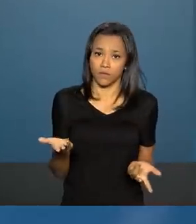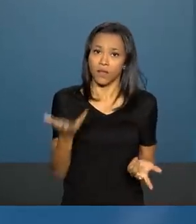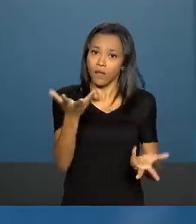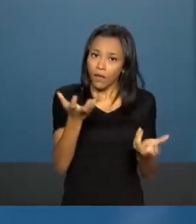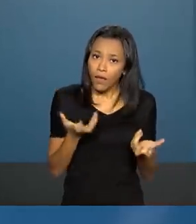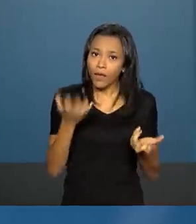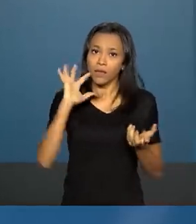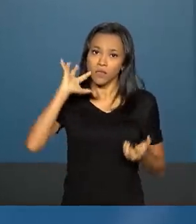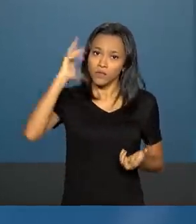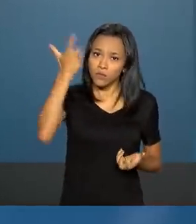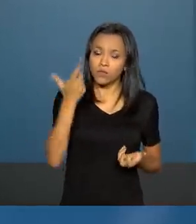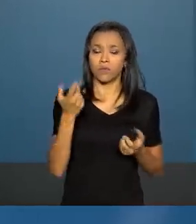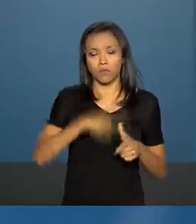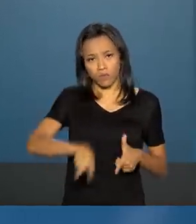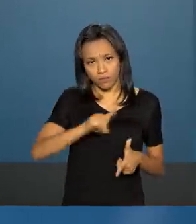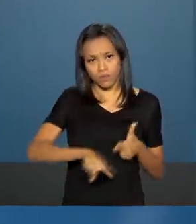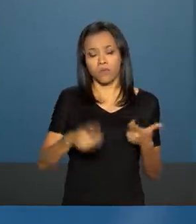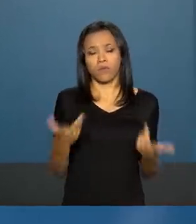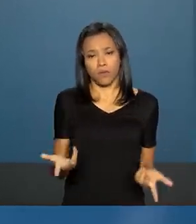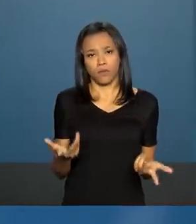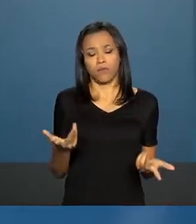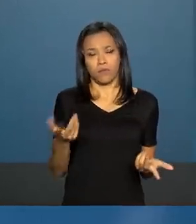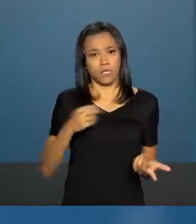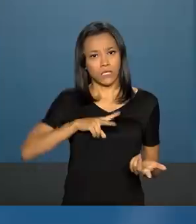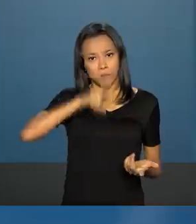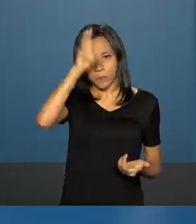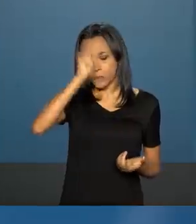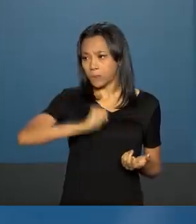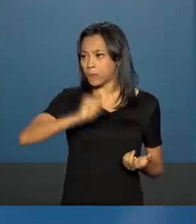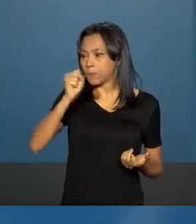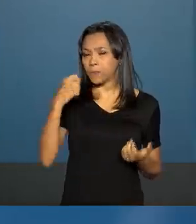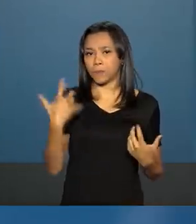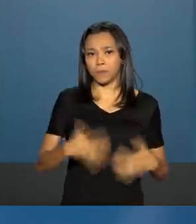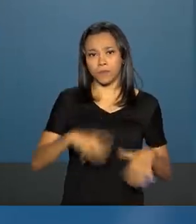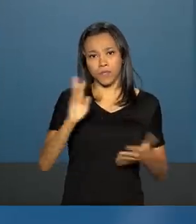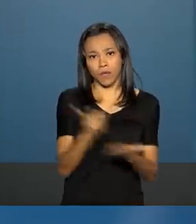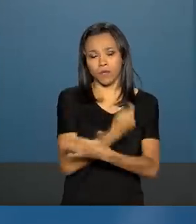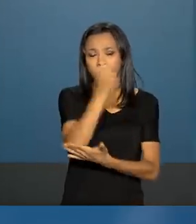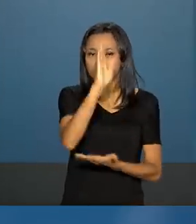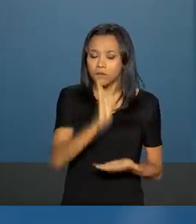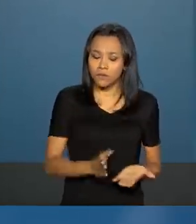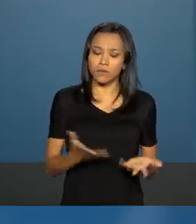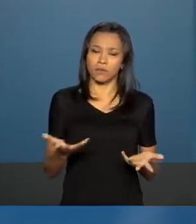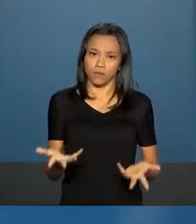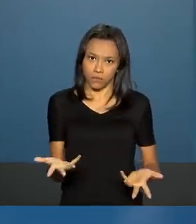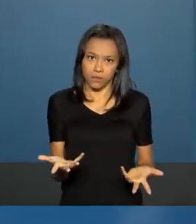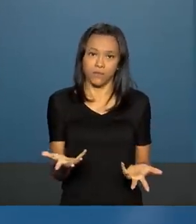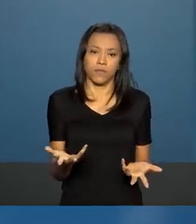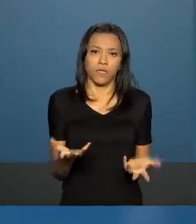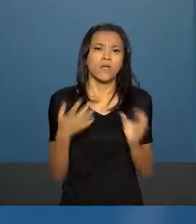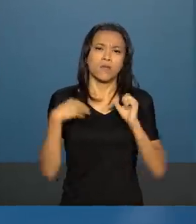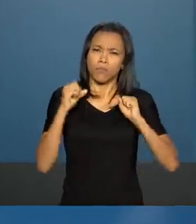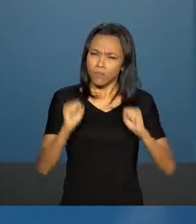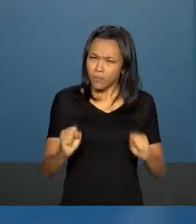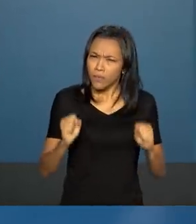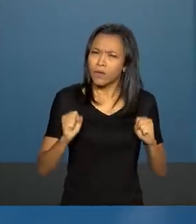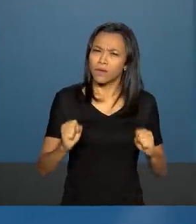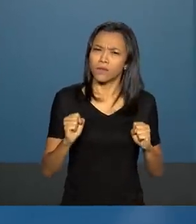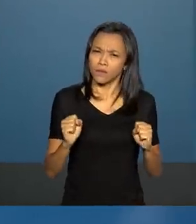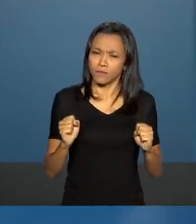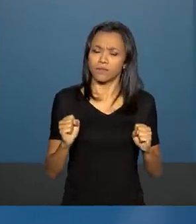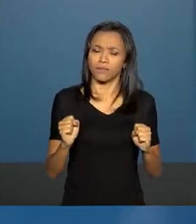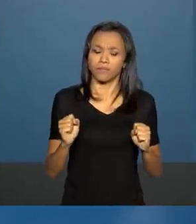querem a solução para esse grave problema que temos no Brasil no momento. Eles podem chegar lá,